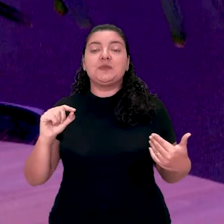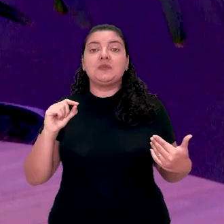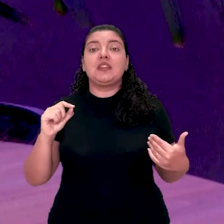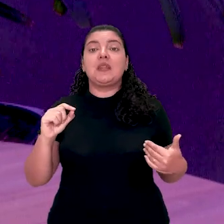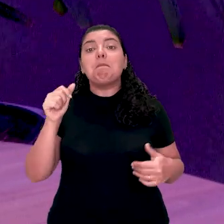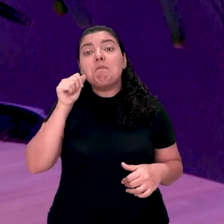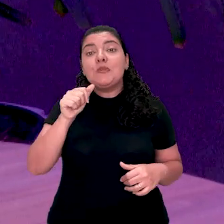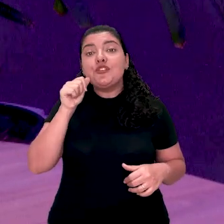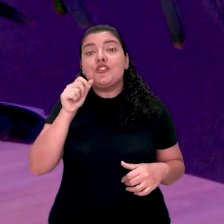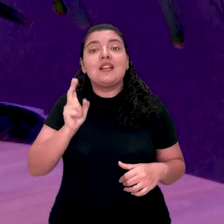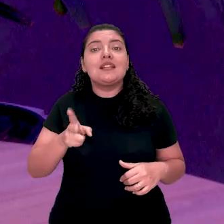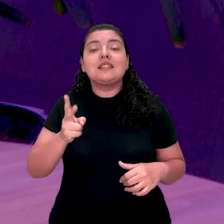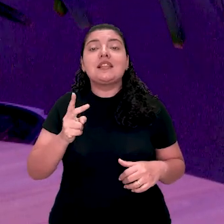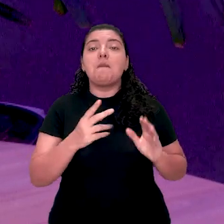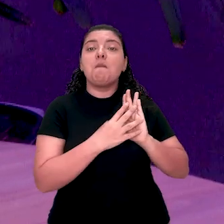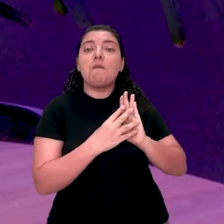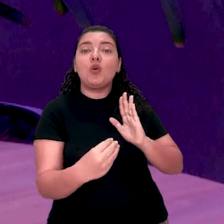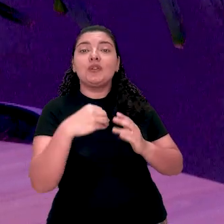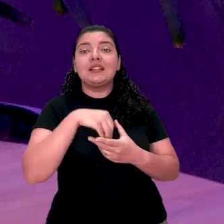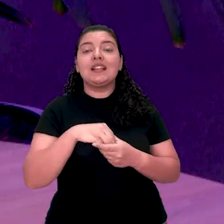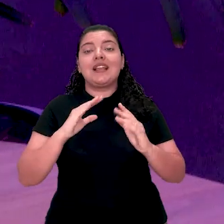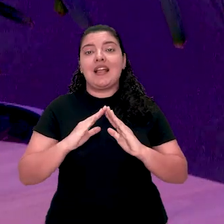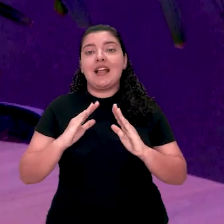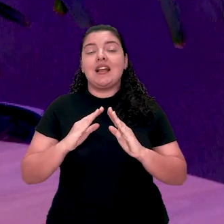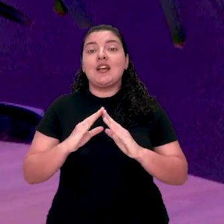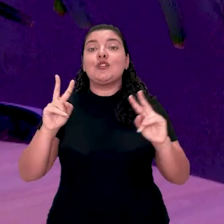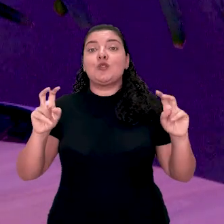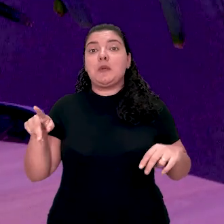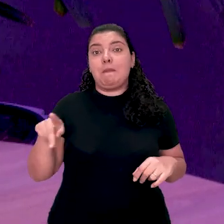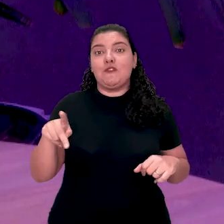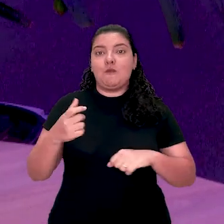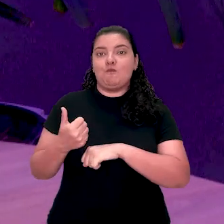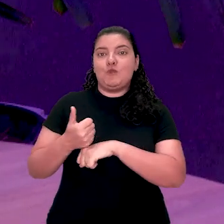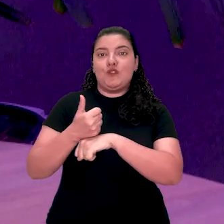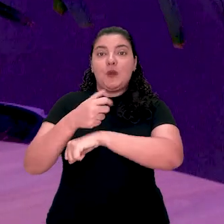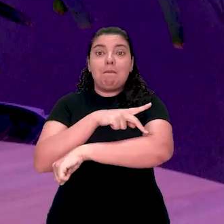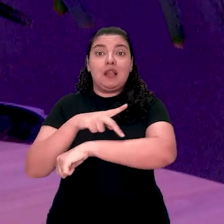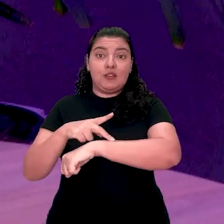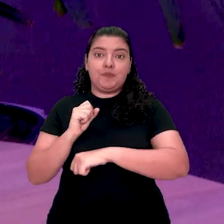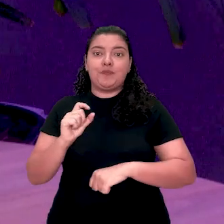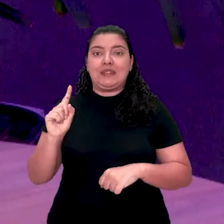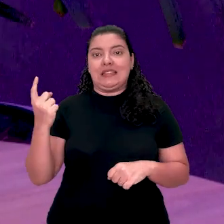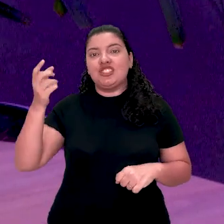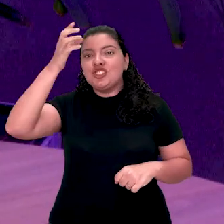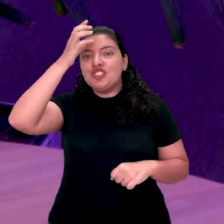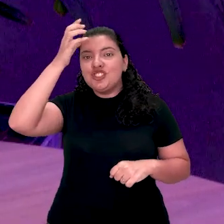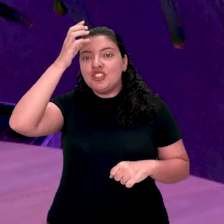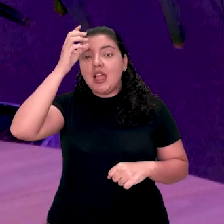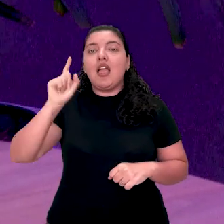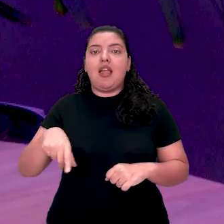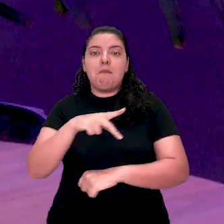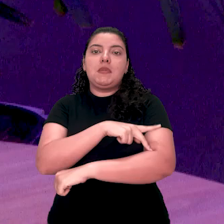foi uma menina que sempre teve exemplo em casa da profissão de professor, né, do pedagogo. Eu tinha uma tia que era